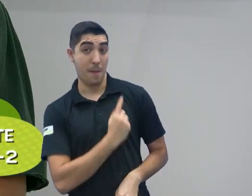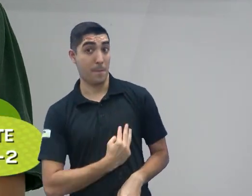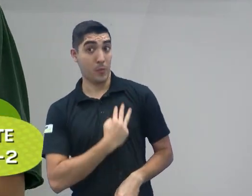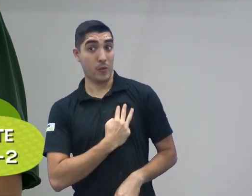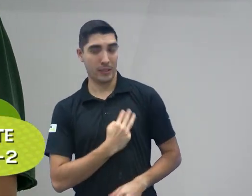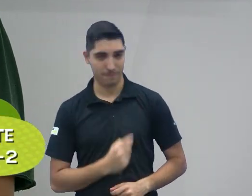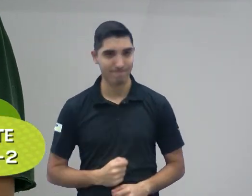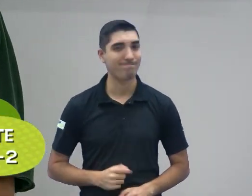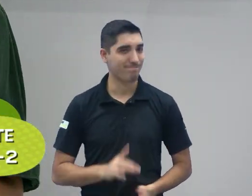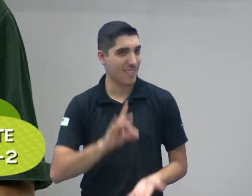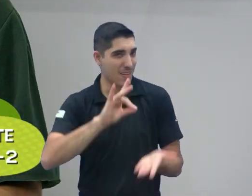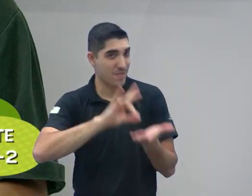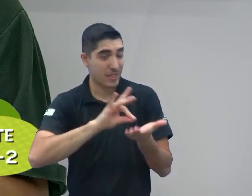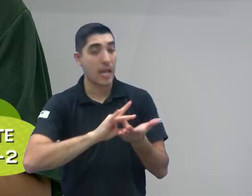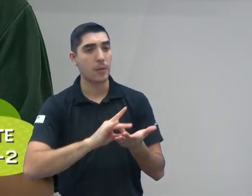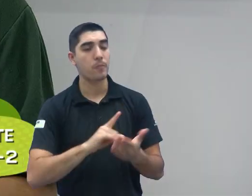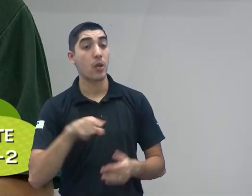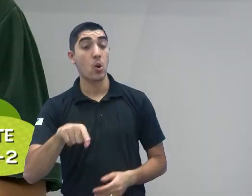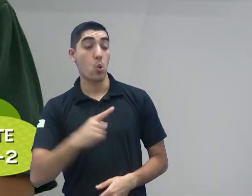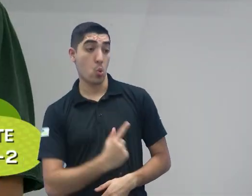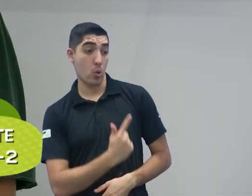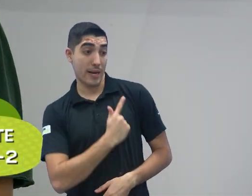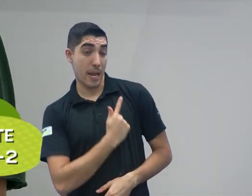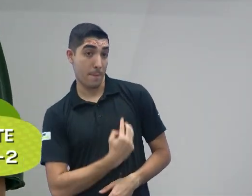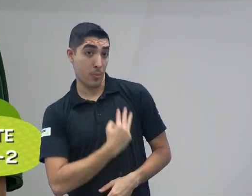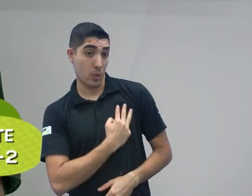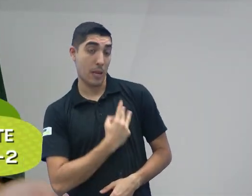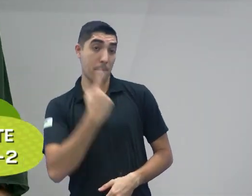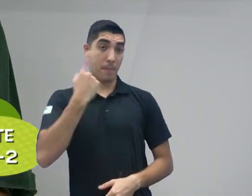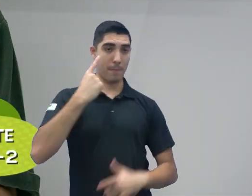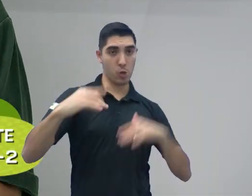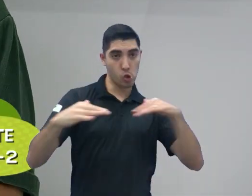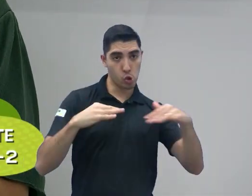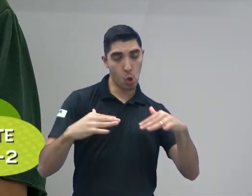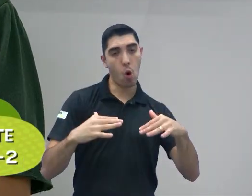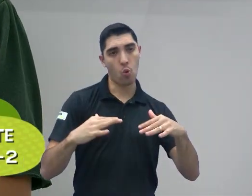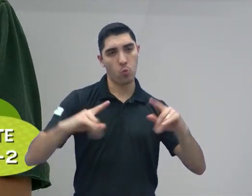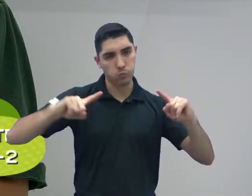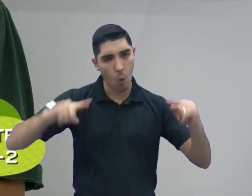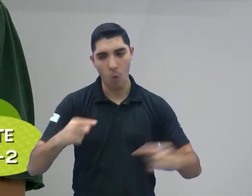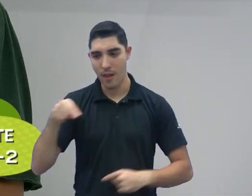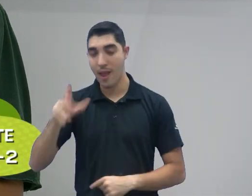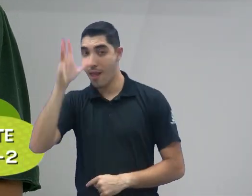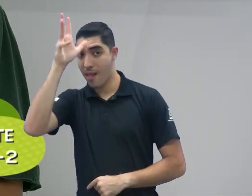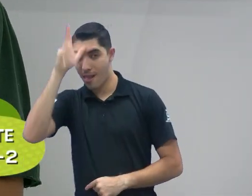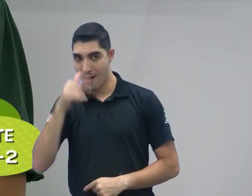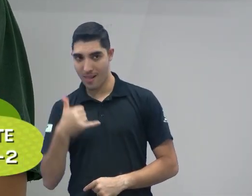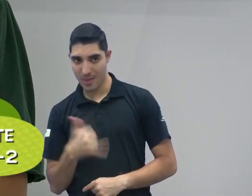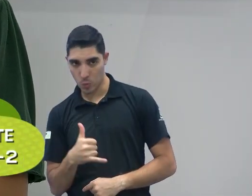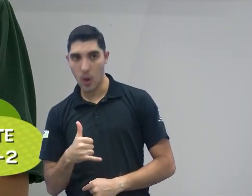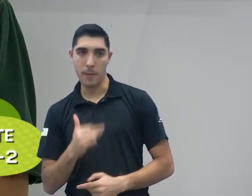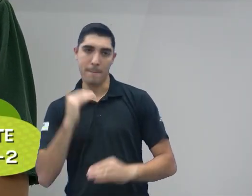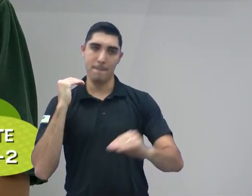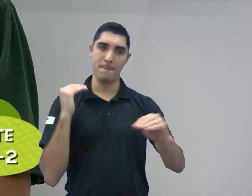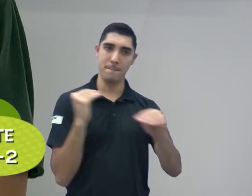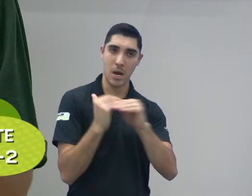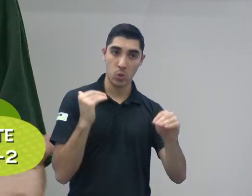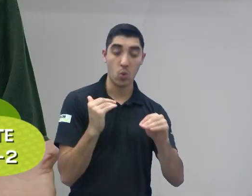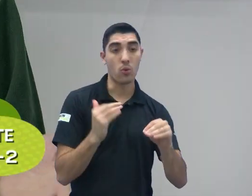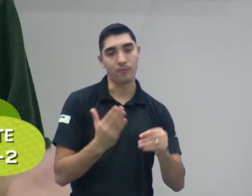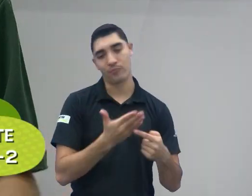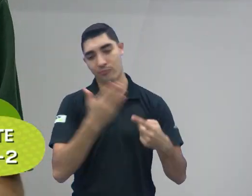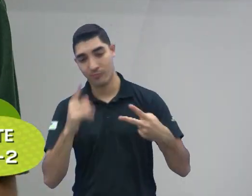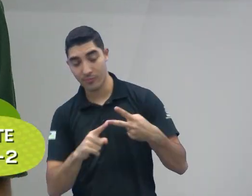Prudente estreou com um empate, né, em casa contra o Ituano. São José, como a gente já disse, né, estreou com derrota.